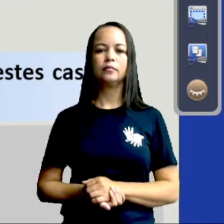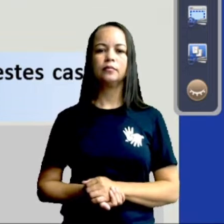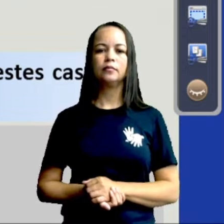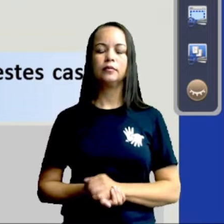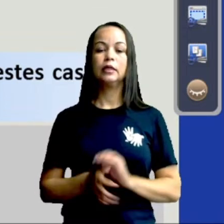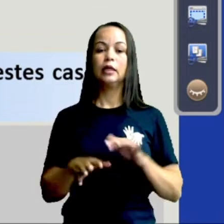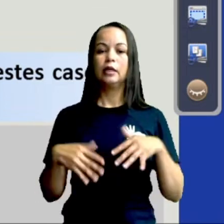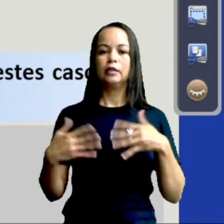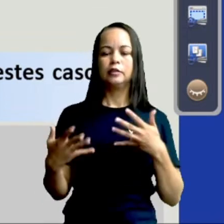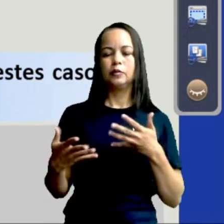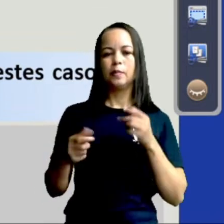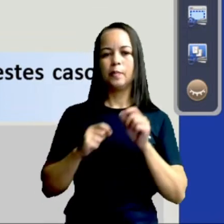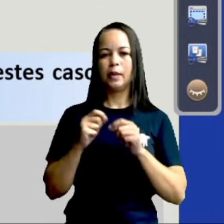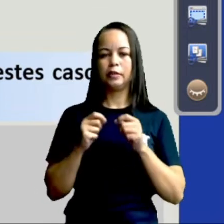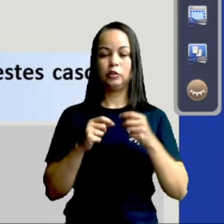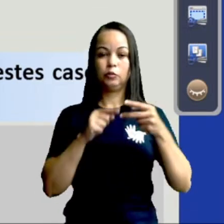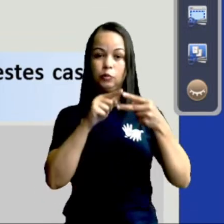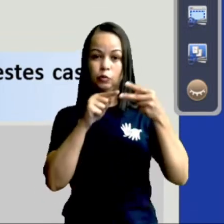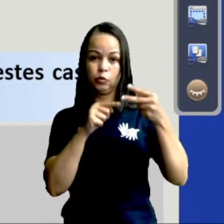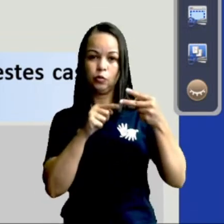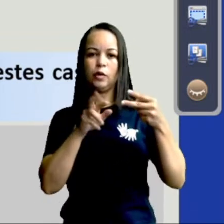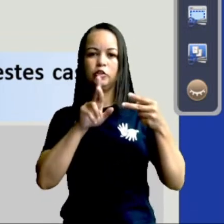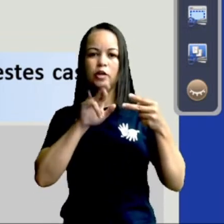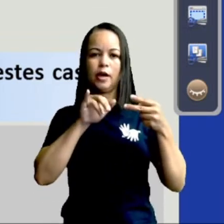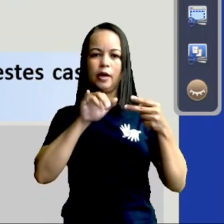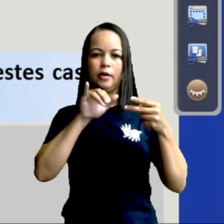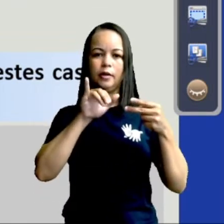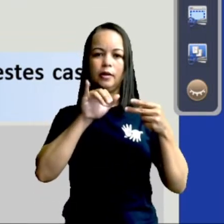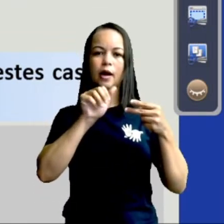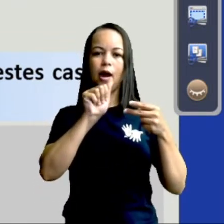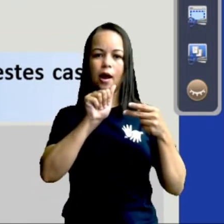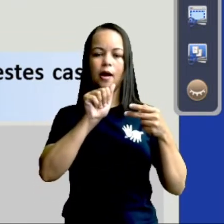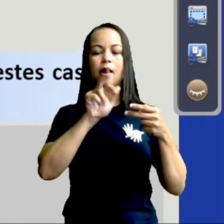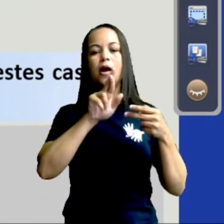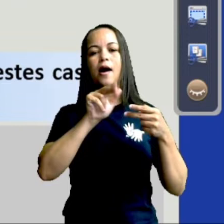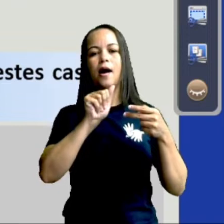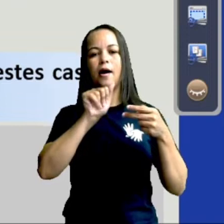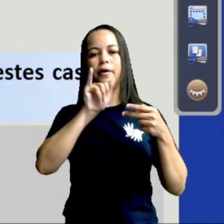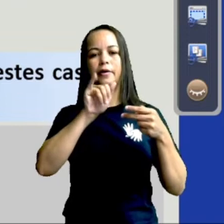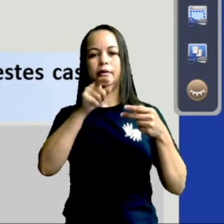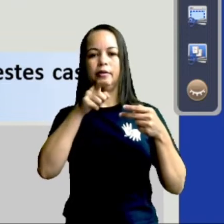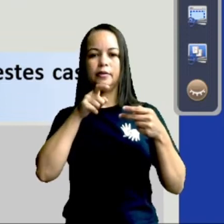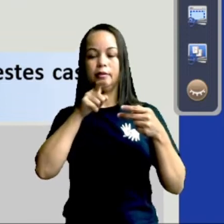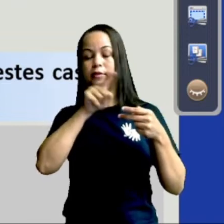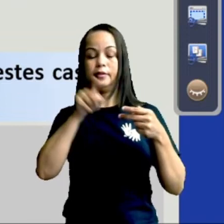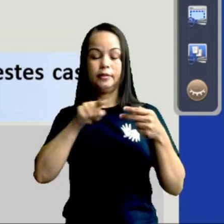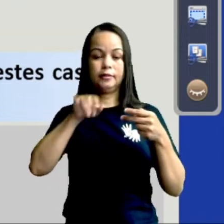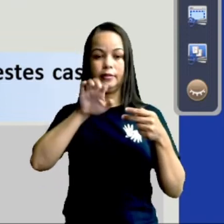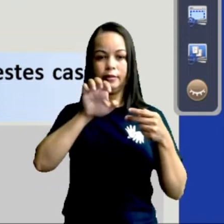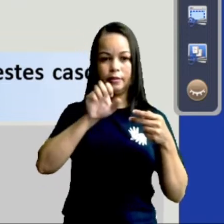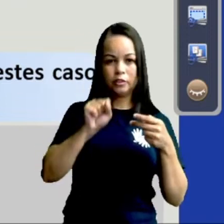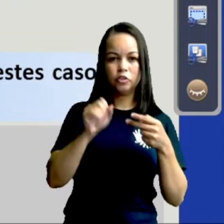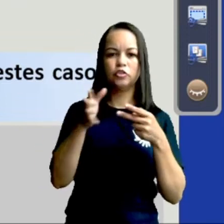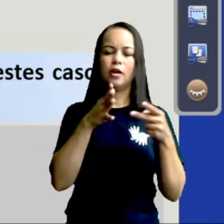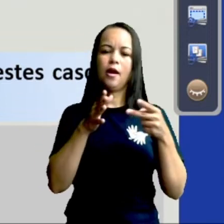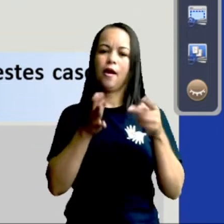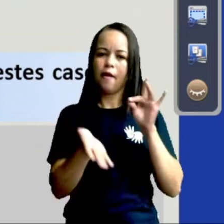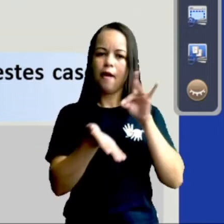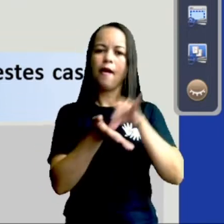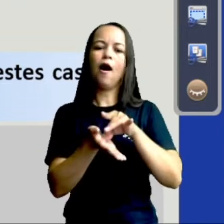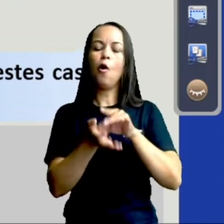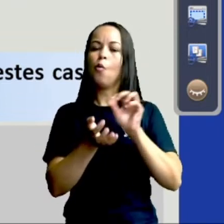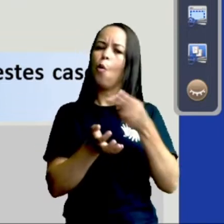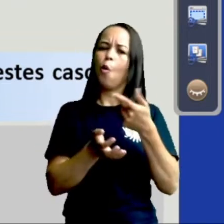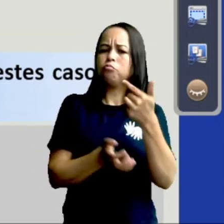No máximo 2 raízes reais, ou seja, ou tem 2 raízes reais, ou tem apenas uma, ou não tem nenhuma.